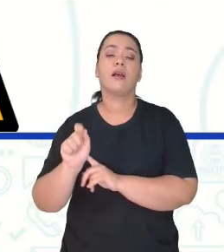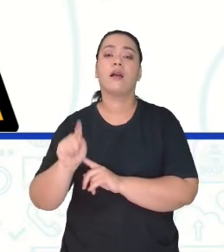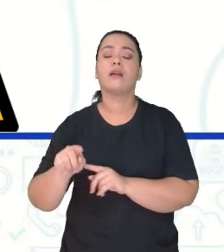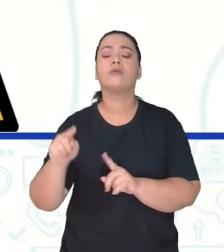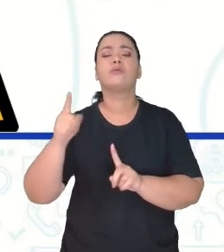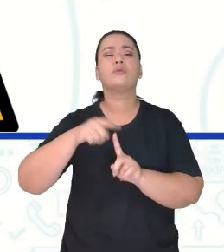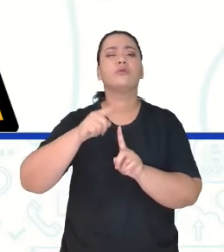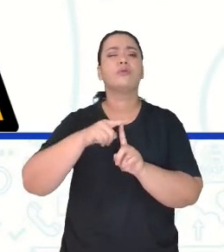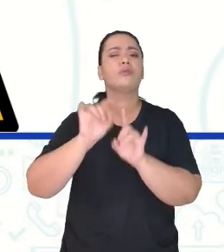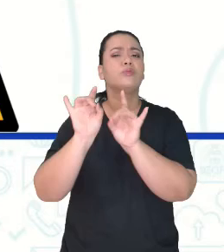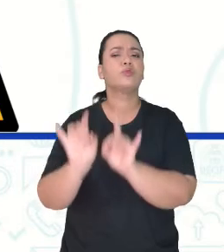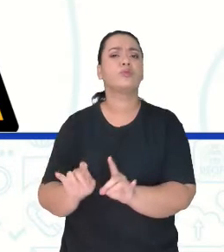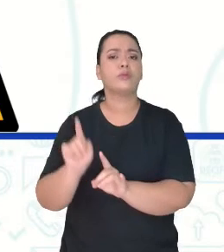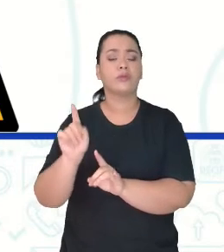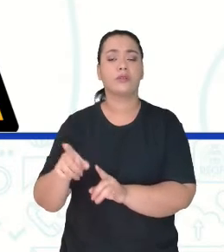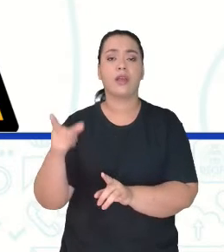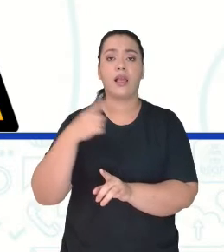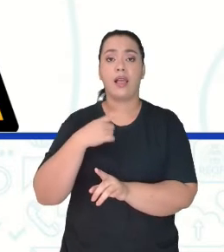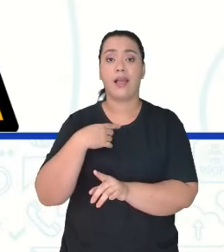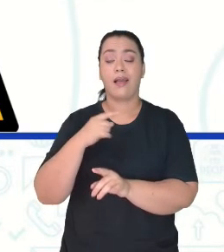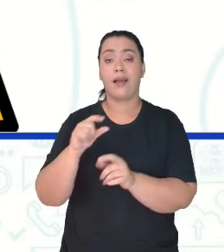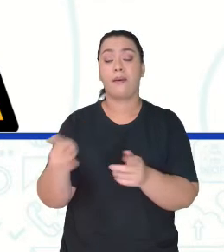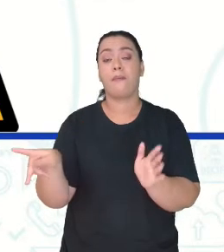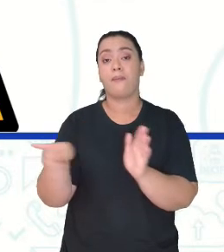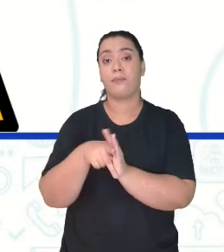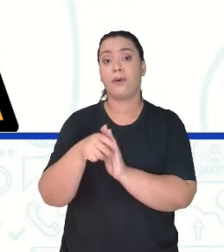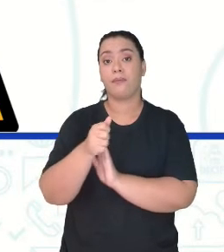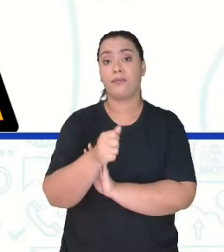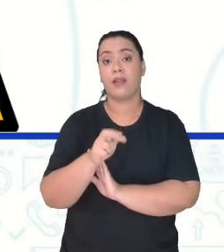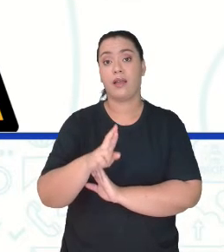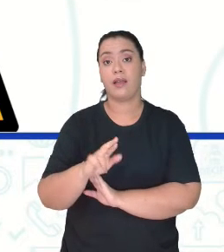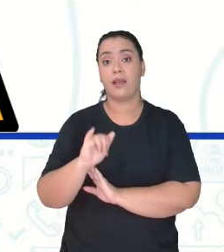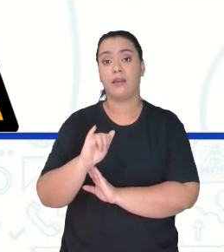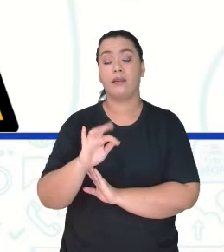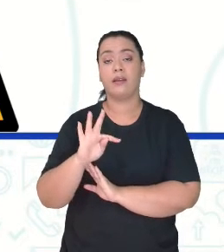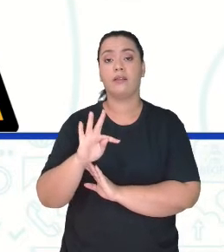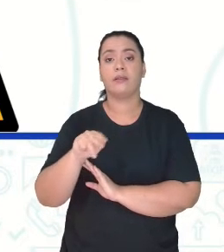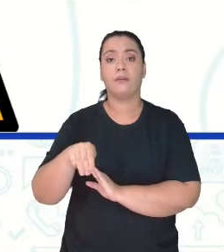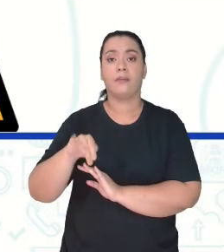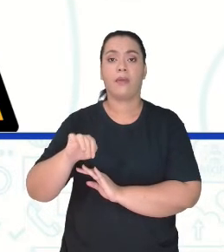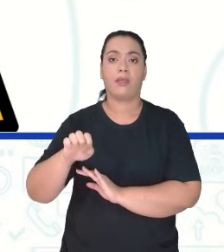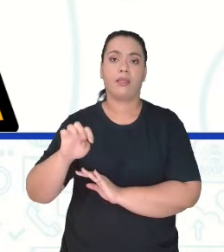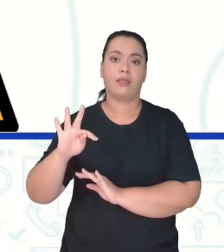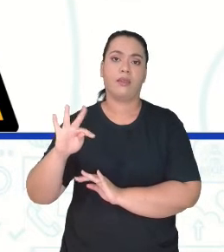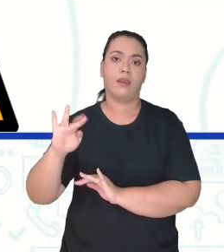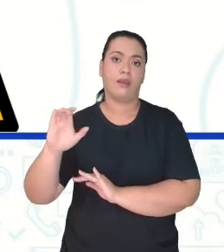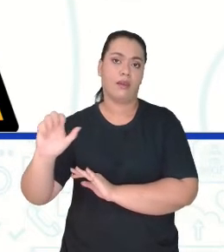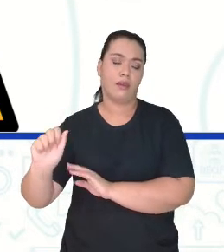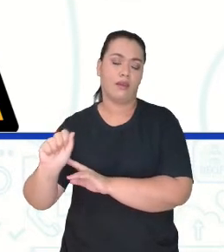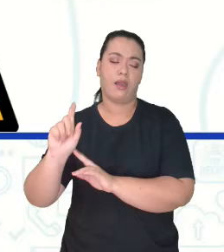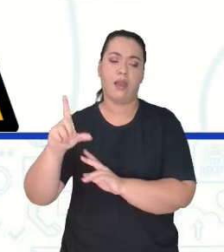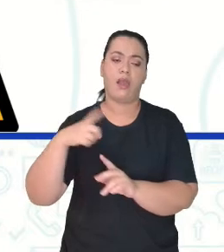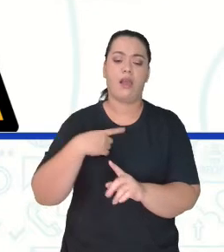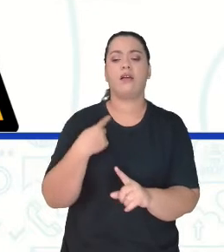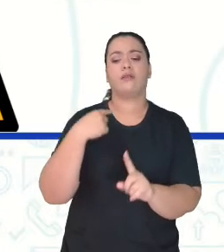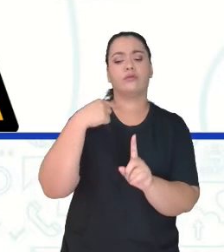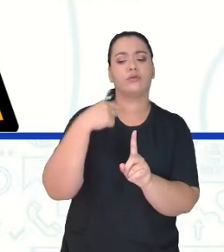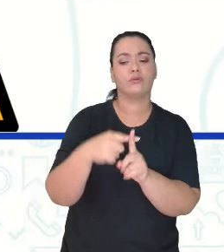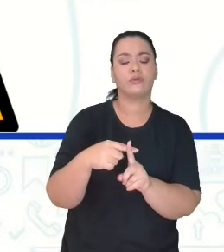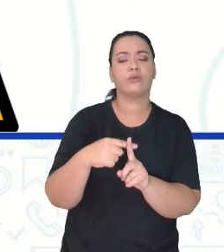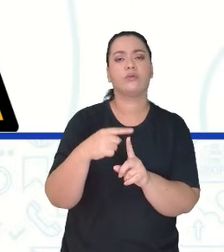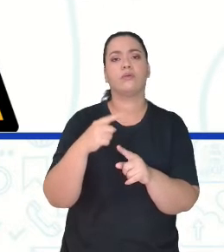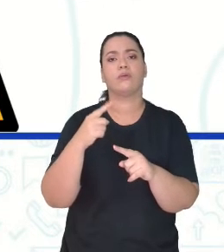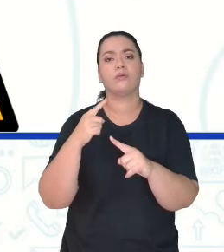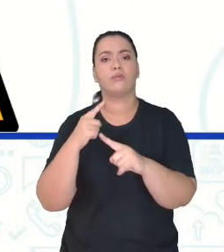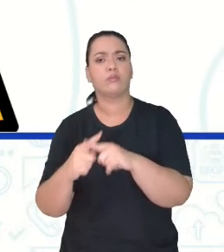as operações aritméticas, tá? As operações lá que você conhece, tá bom? A soma, a multiplicação,